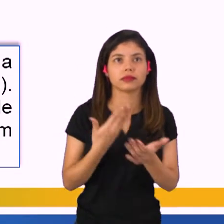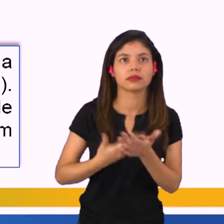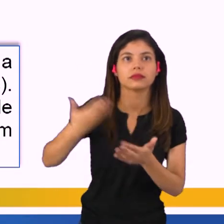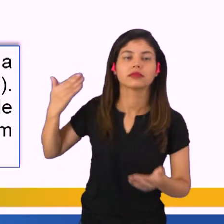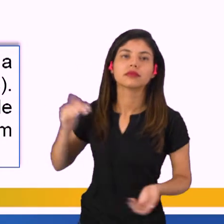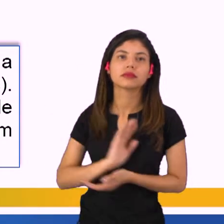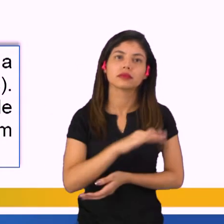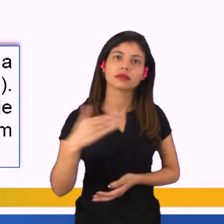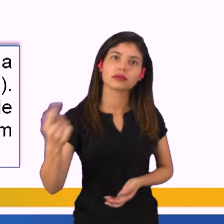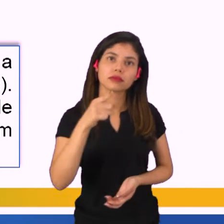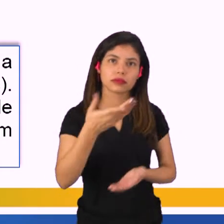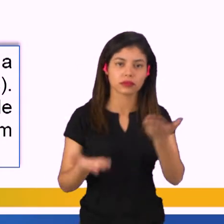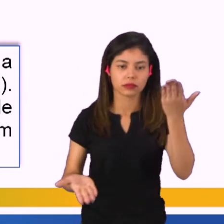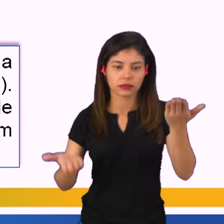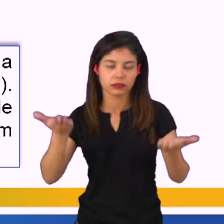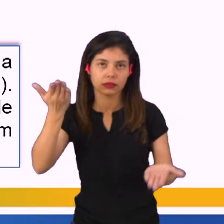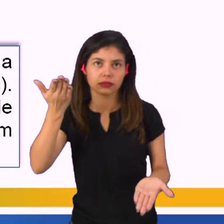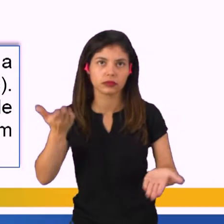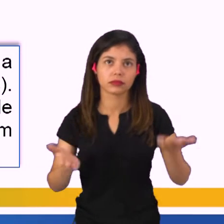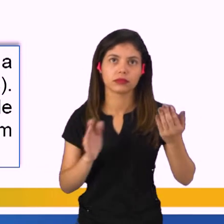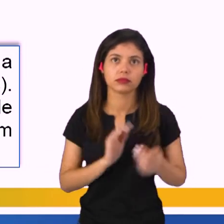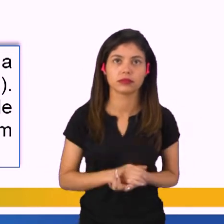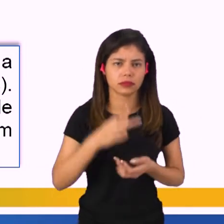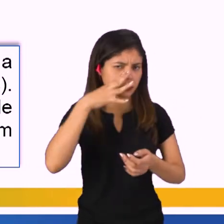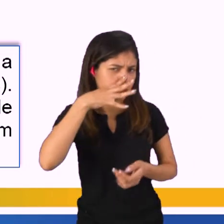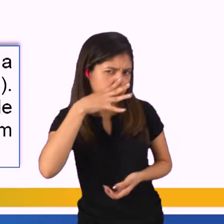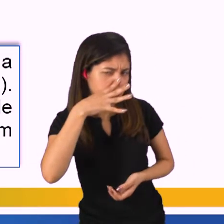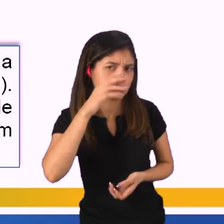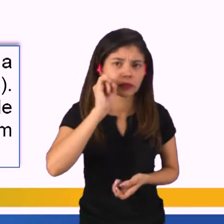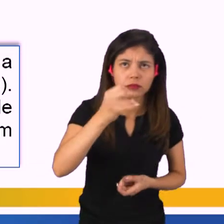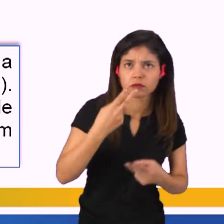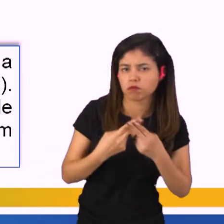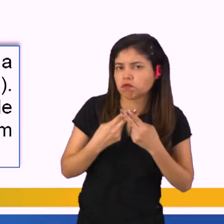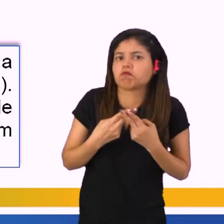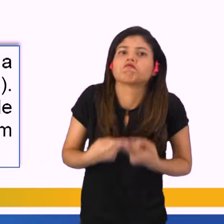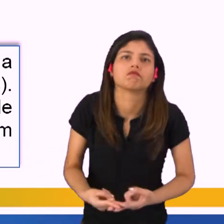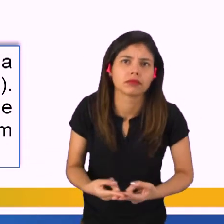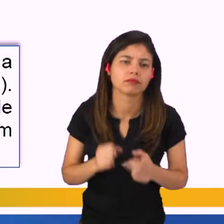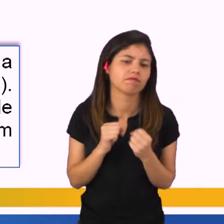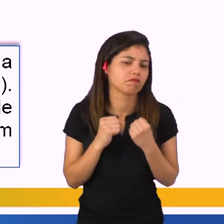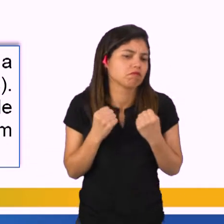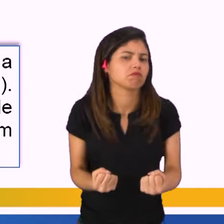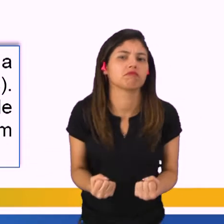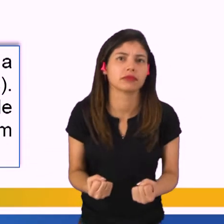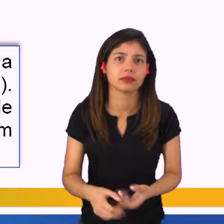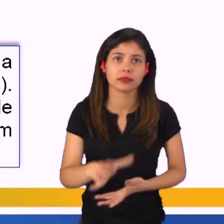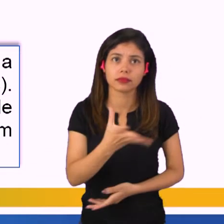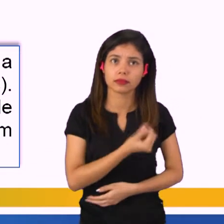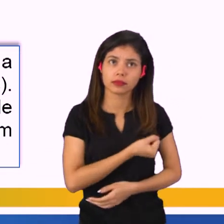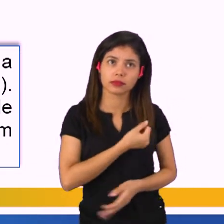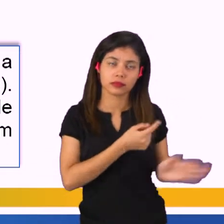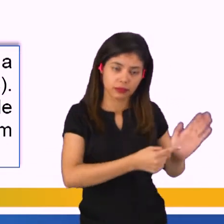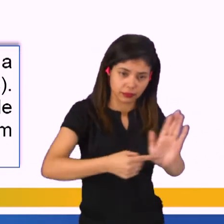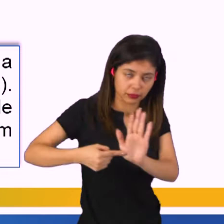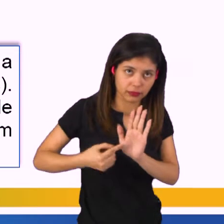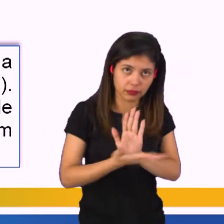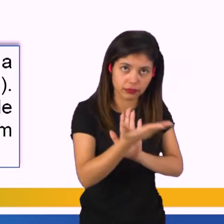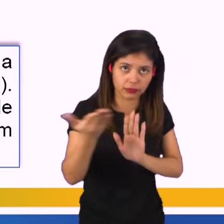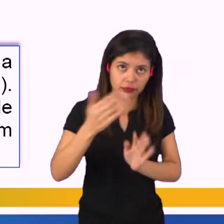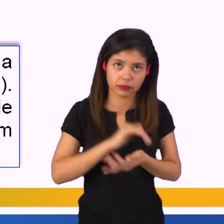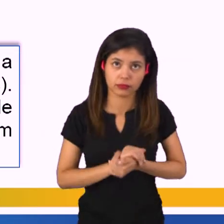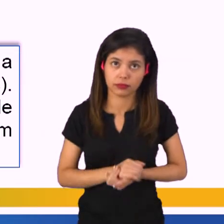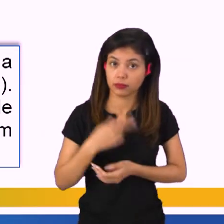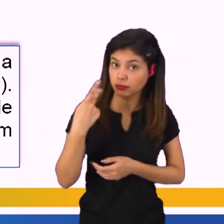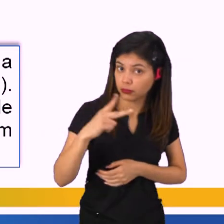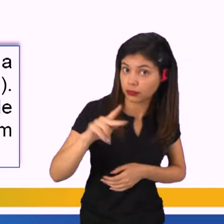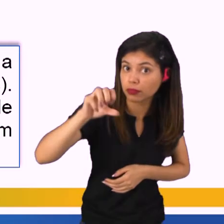anterior. Então, quando você vai a uma balança e observa seu peso, aquele número exibido lá é referente